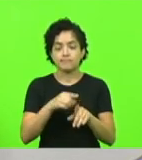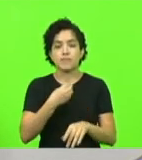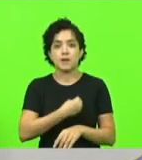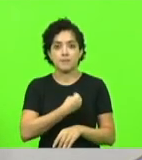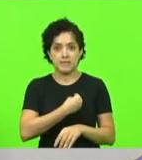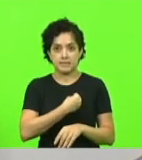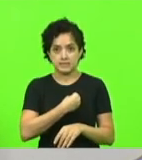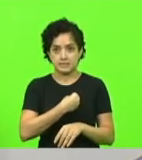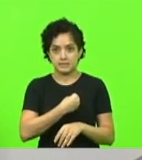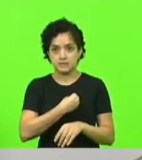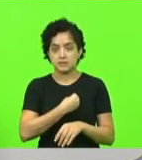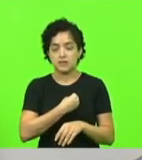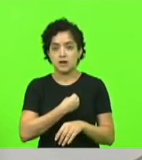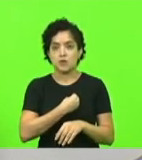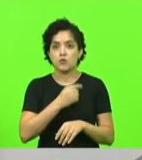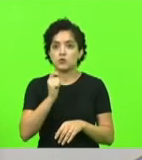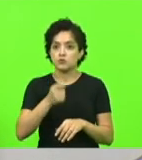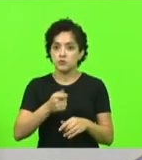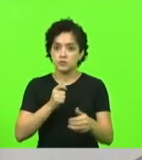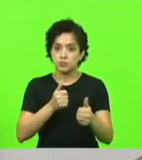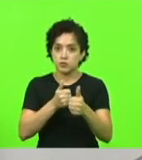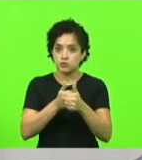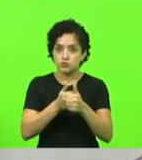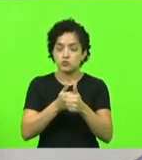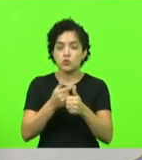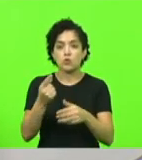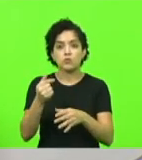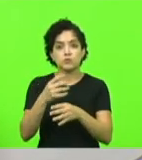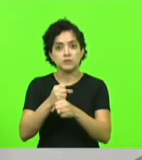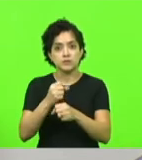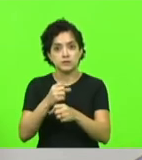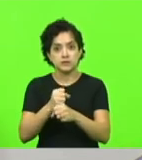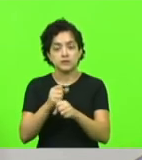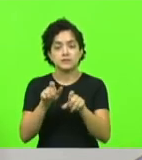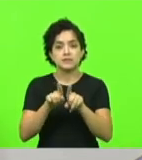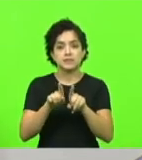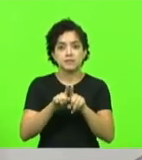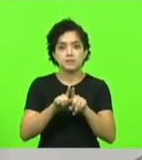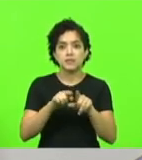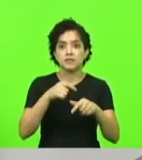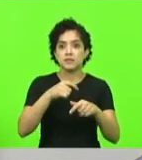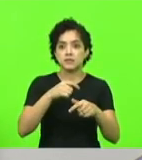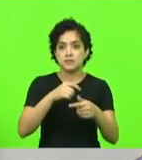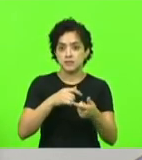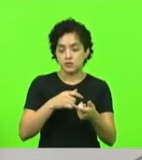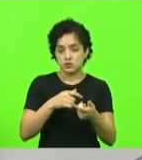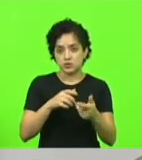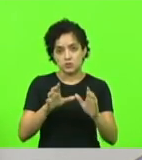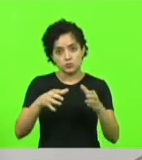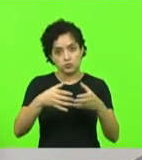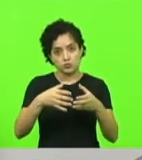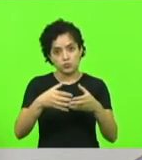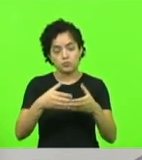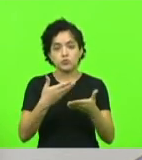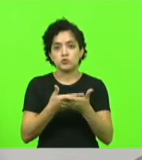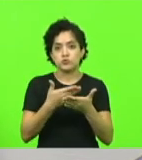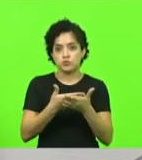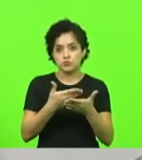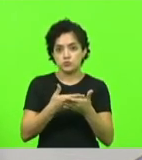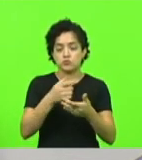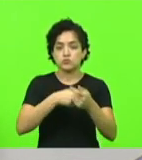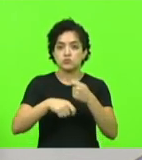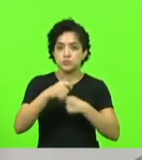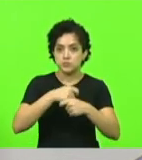de Contas do Estado e também o Núcleo de Estudos Econômicos da UFSC, o NECAT,